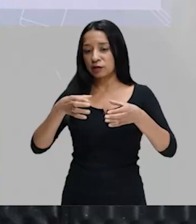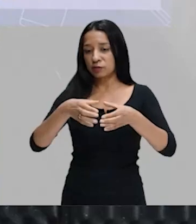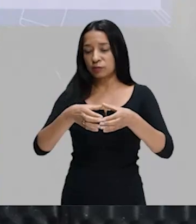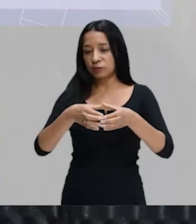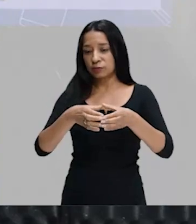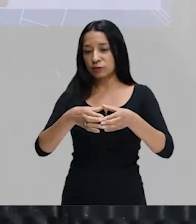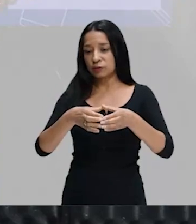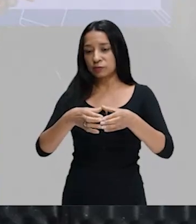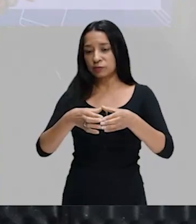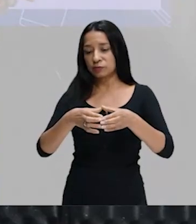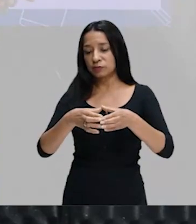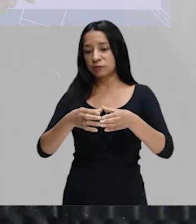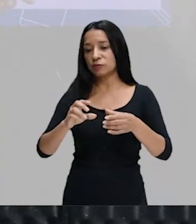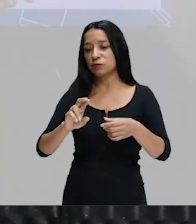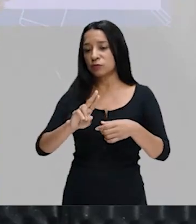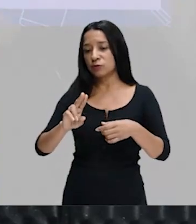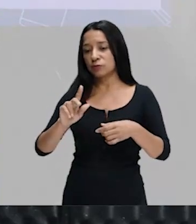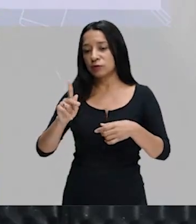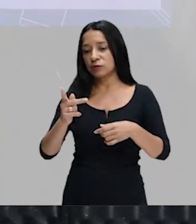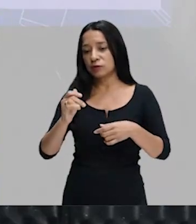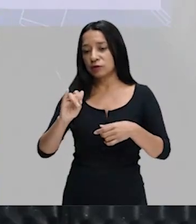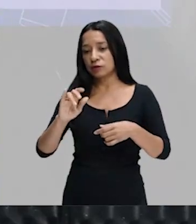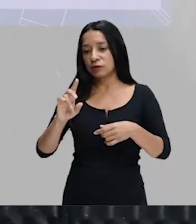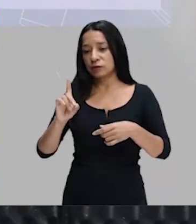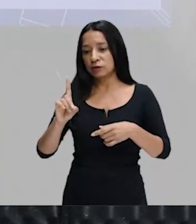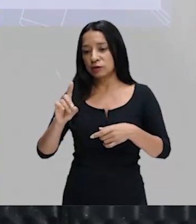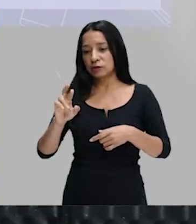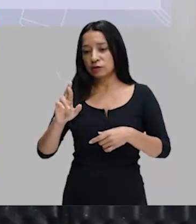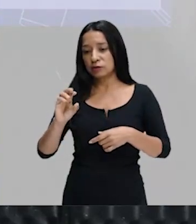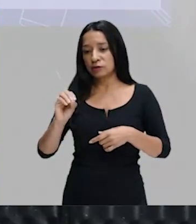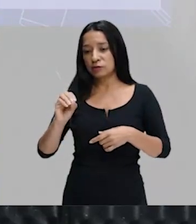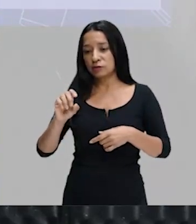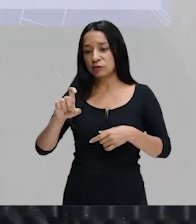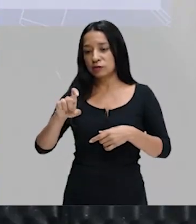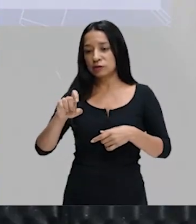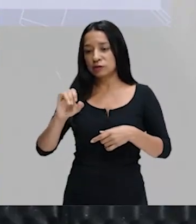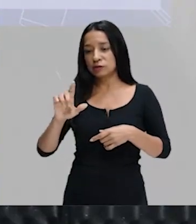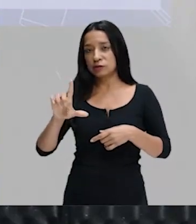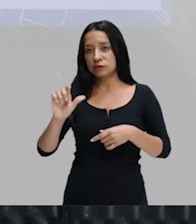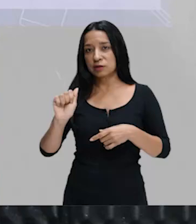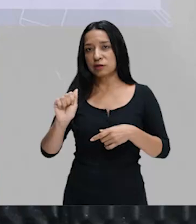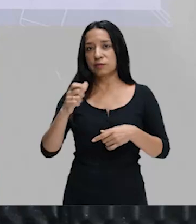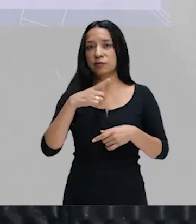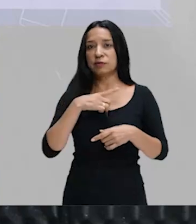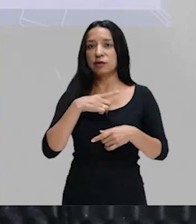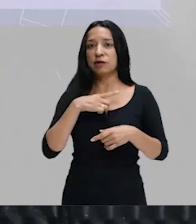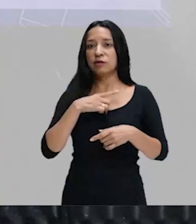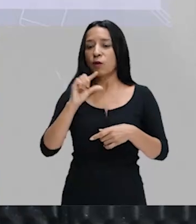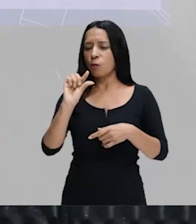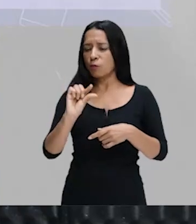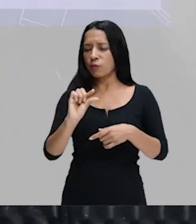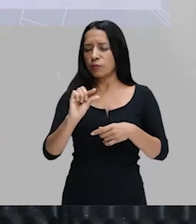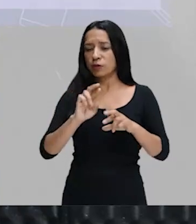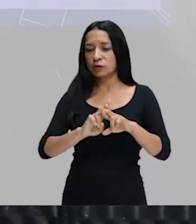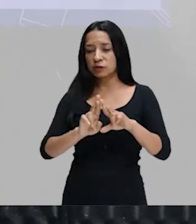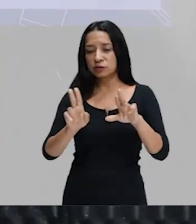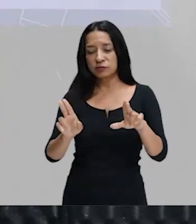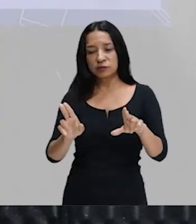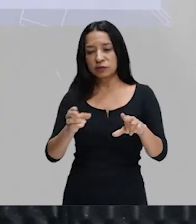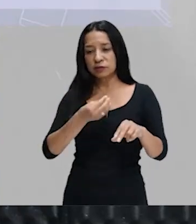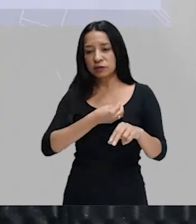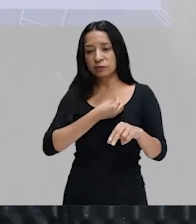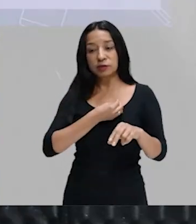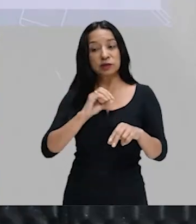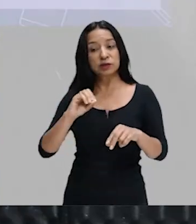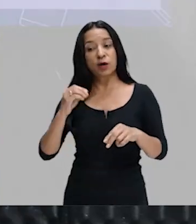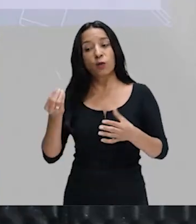de hidroxila. Ok? Então, ela teve essa pequena diferença apenas na presença ou